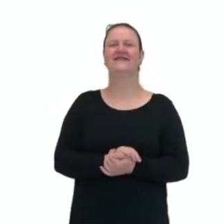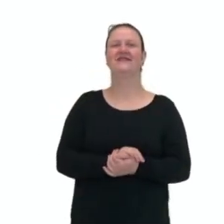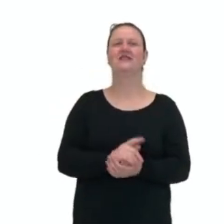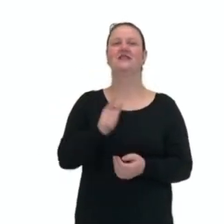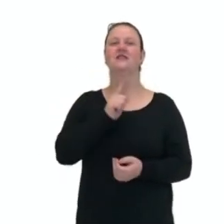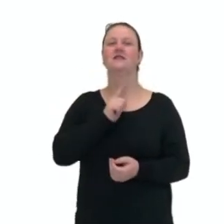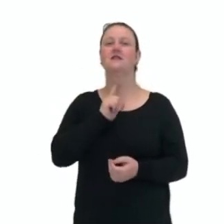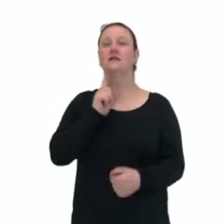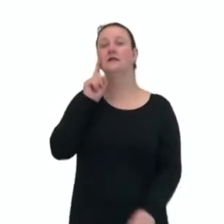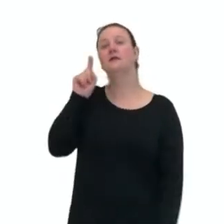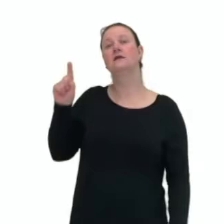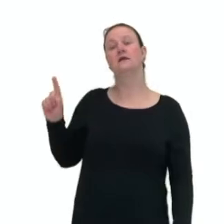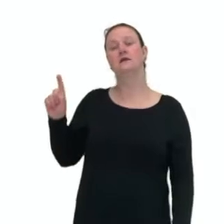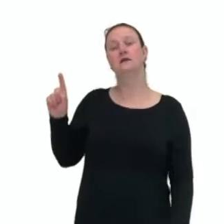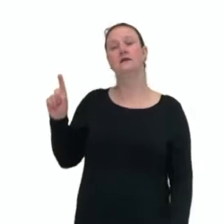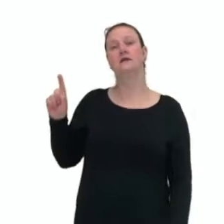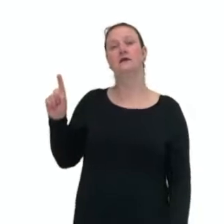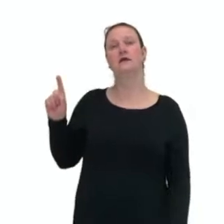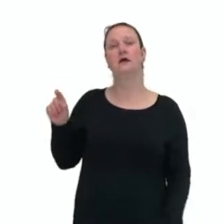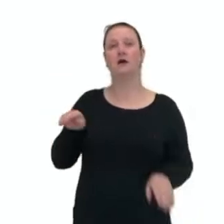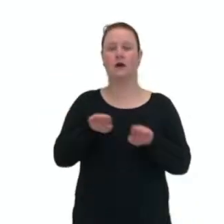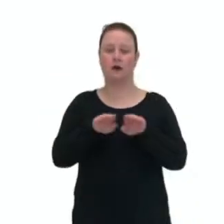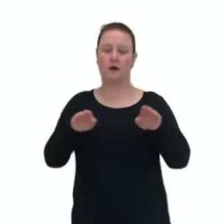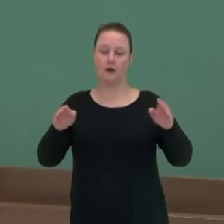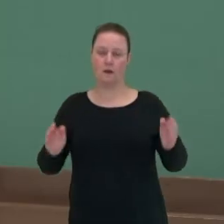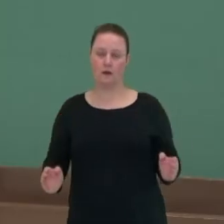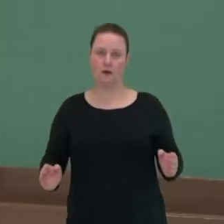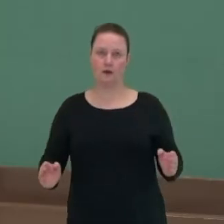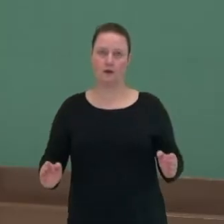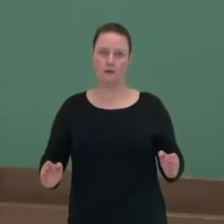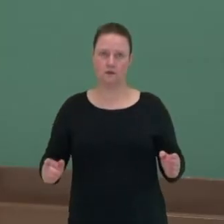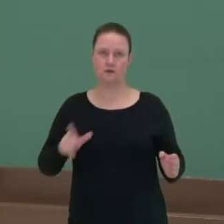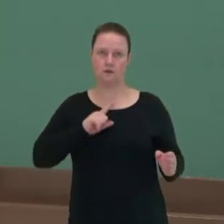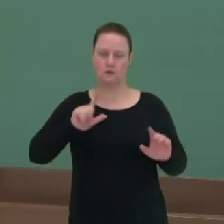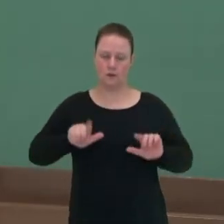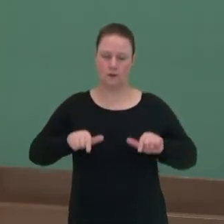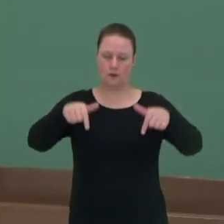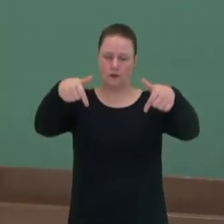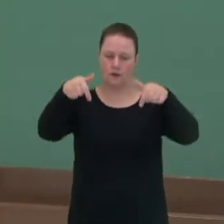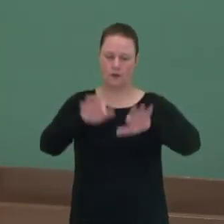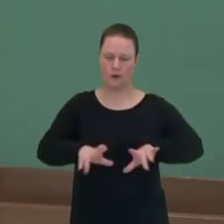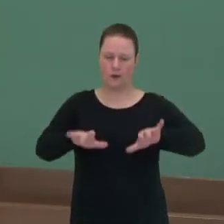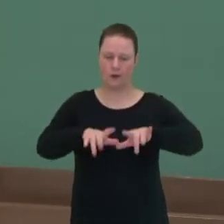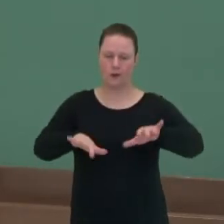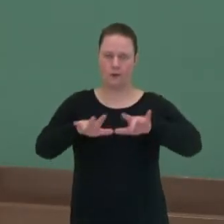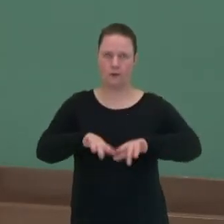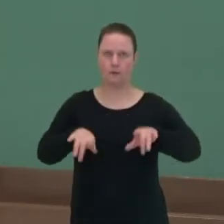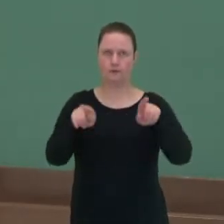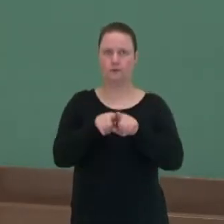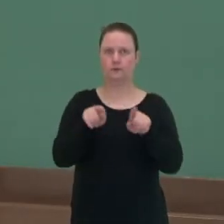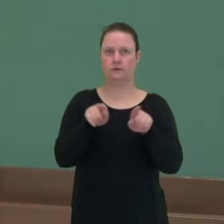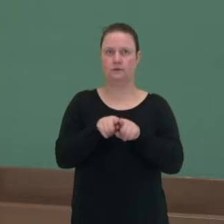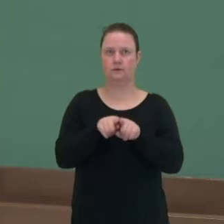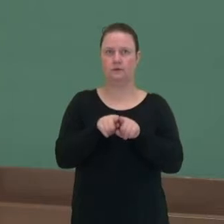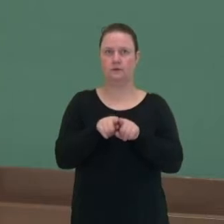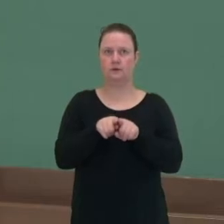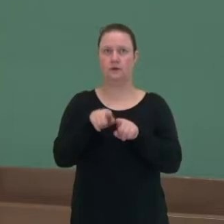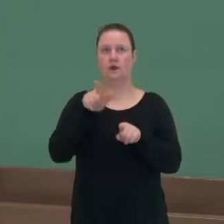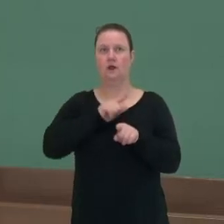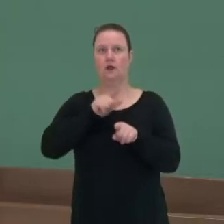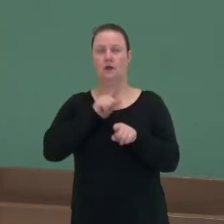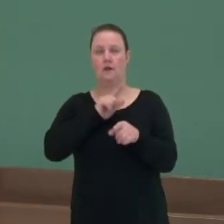no fundo, nós temos sobre a mesa um notebook, né? Um computador. E aqui na frente, a pessoa está usando